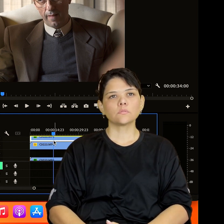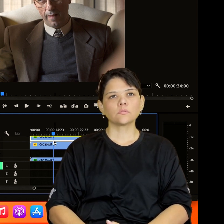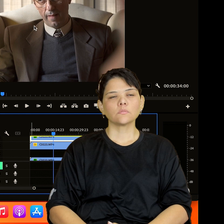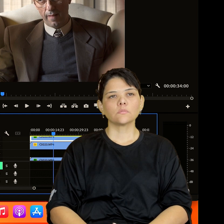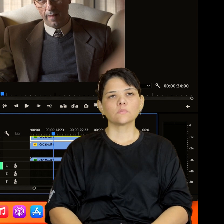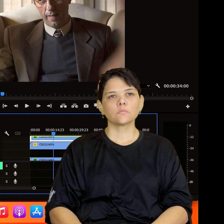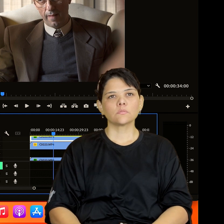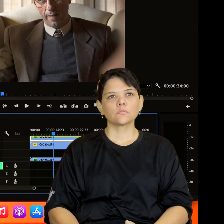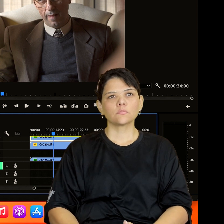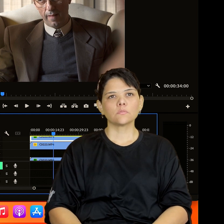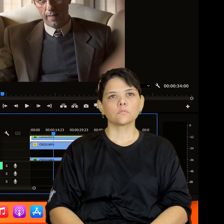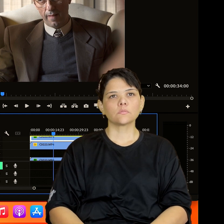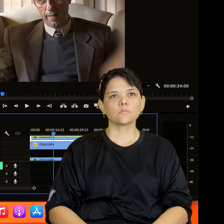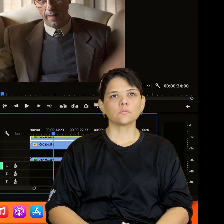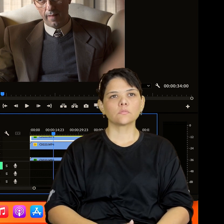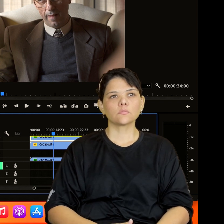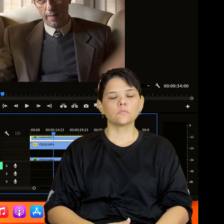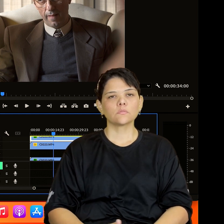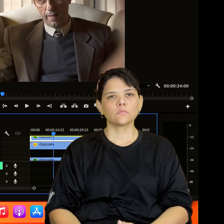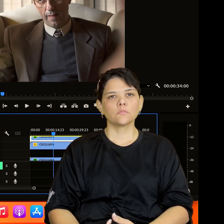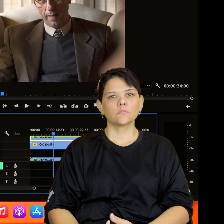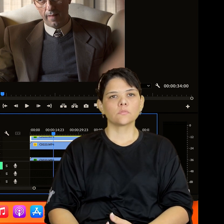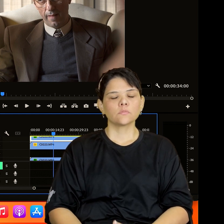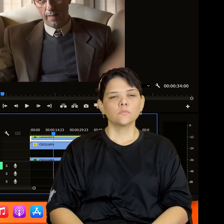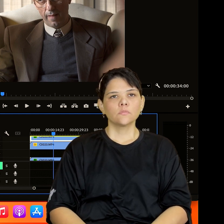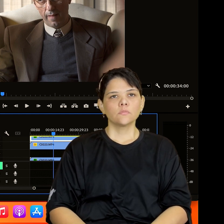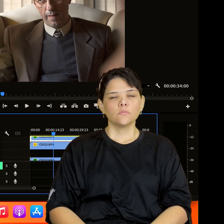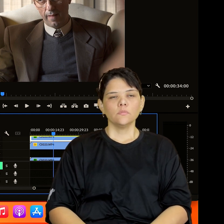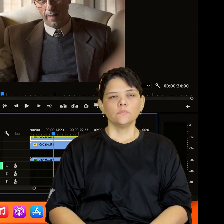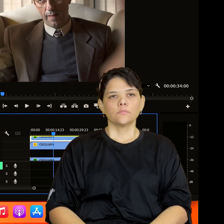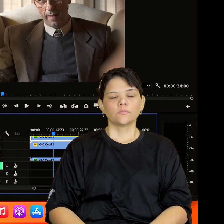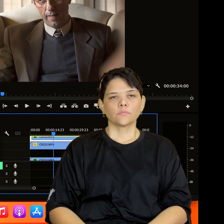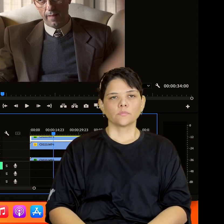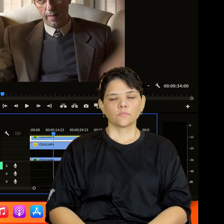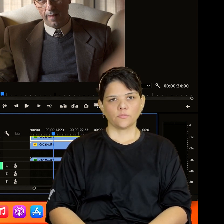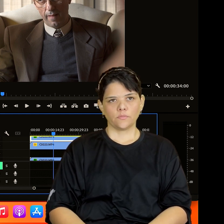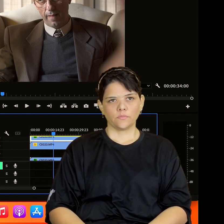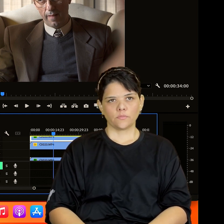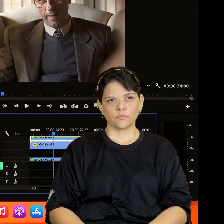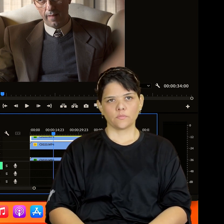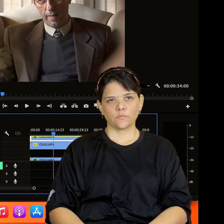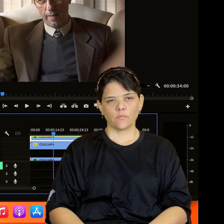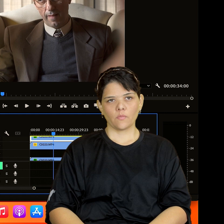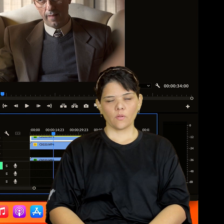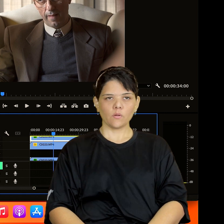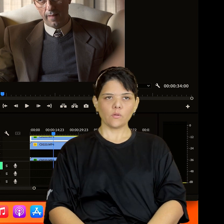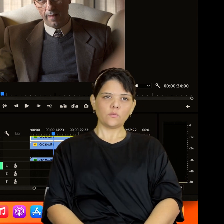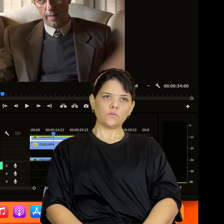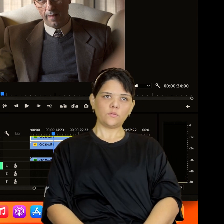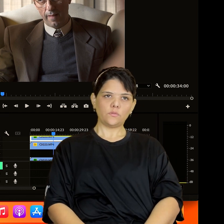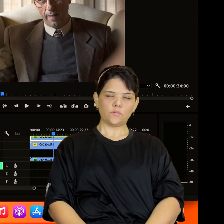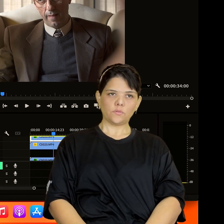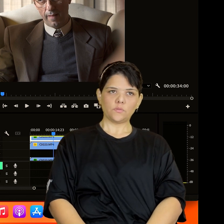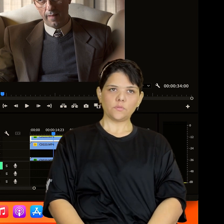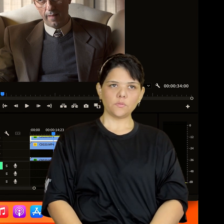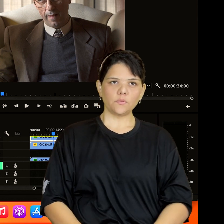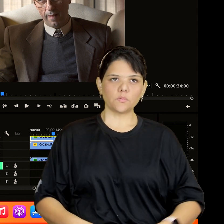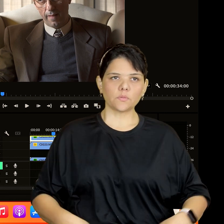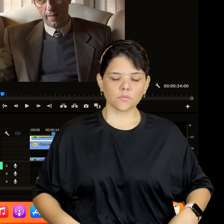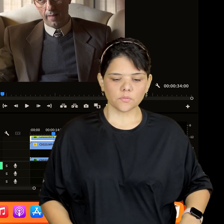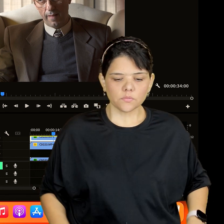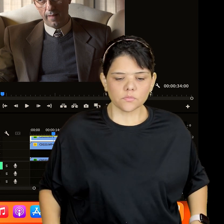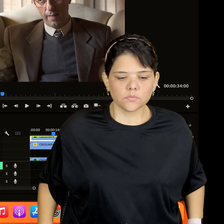E quero que essa parte aqui do meu vídeo seja de um jeito específico, tá? Eu posso